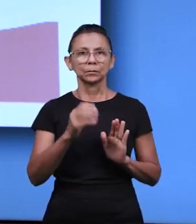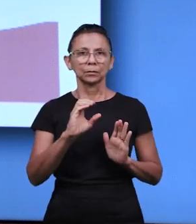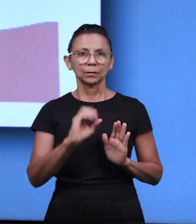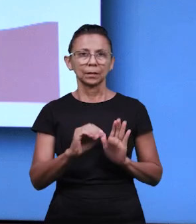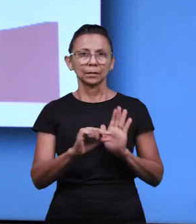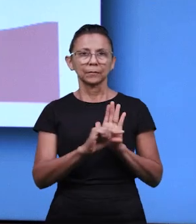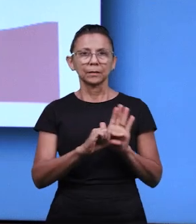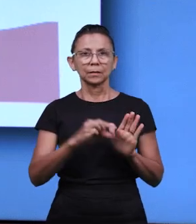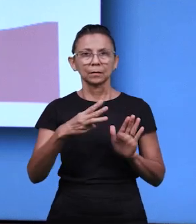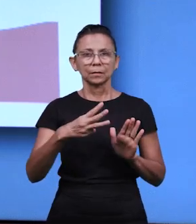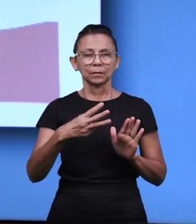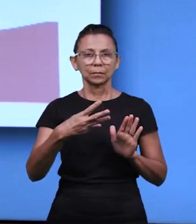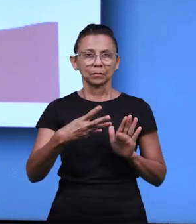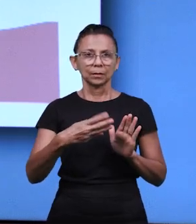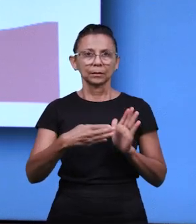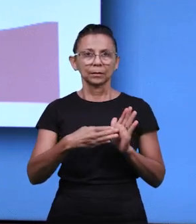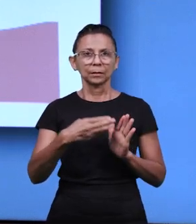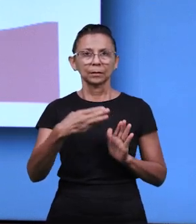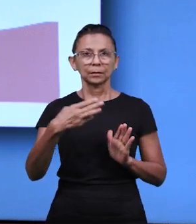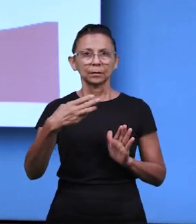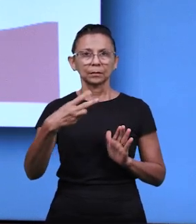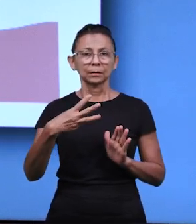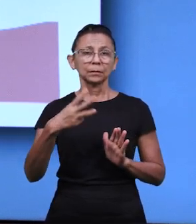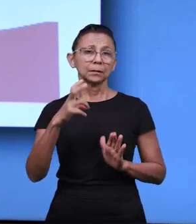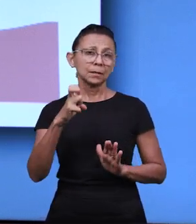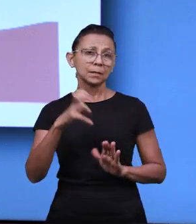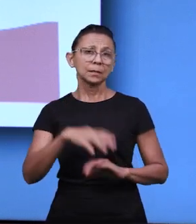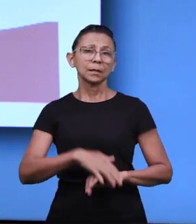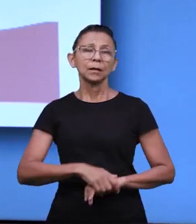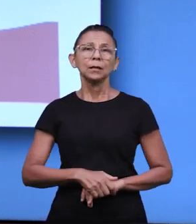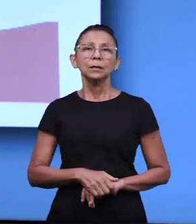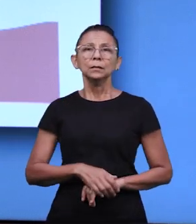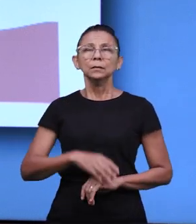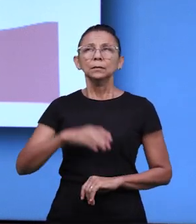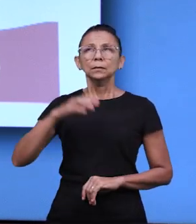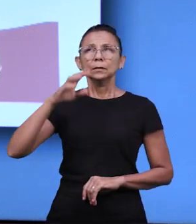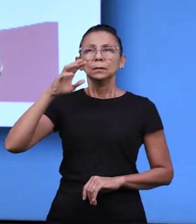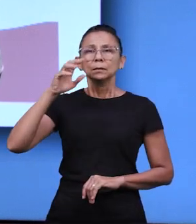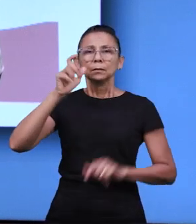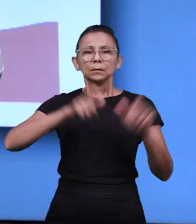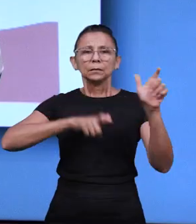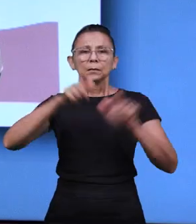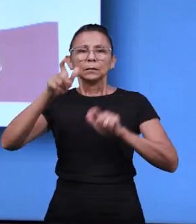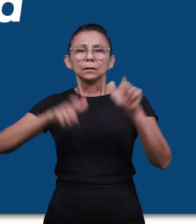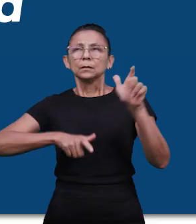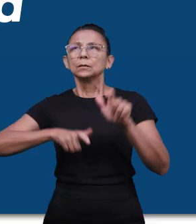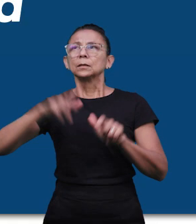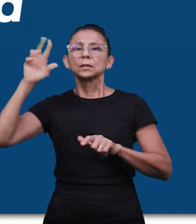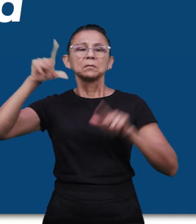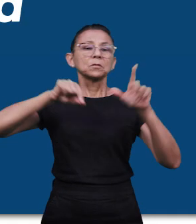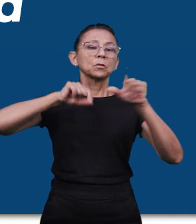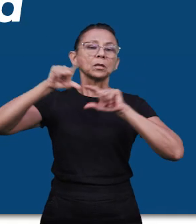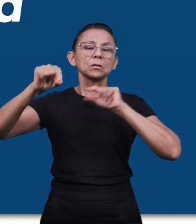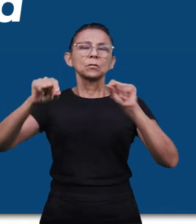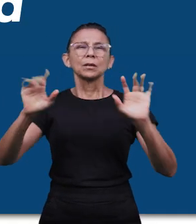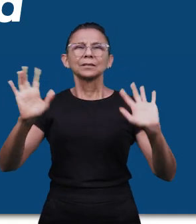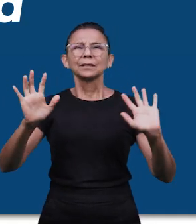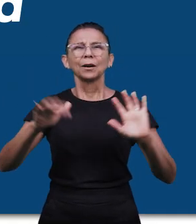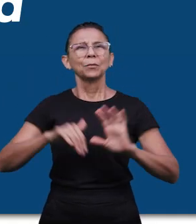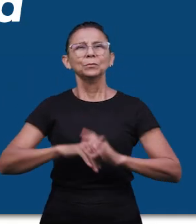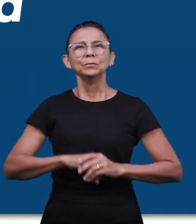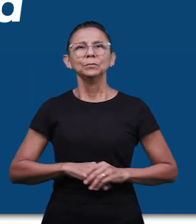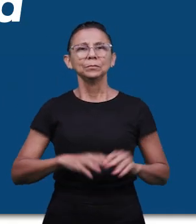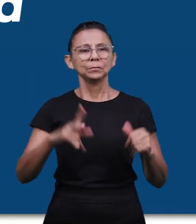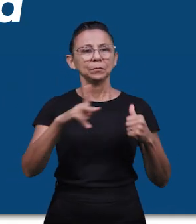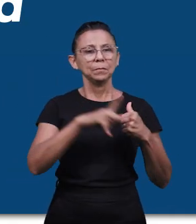ler para os irmãos, nos versículos 34 e 35, que fala que Deus não faz acepção de pessoas. Ele diz assim: e abrindo Pedro